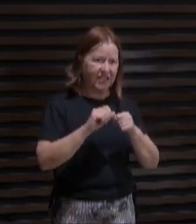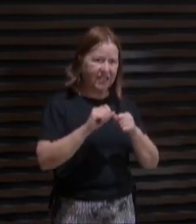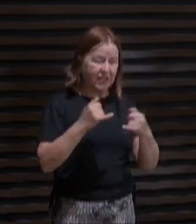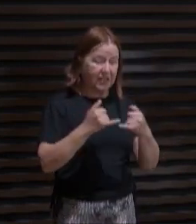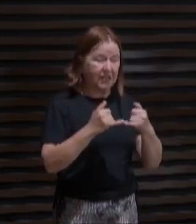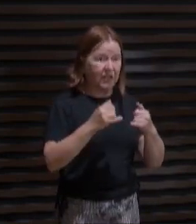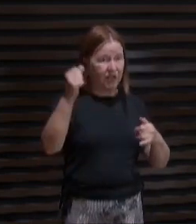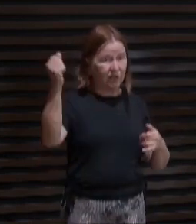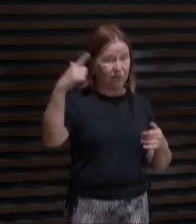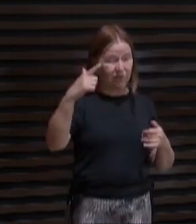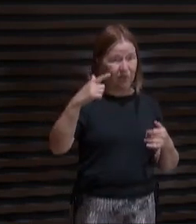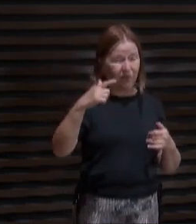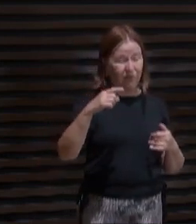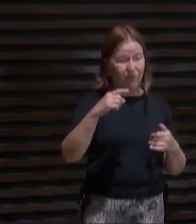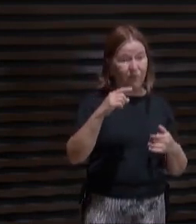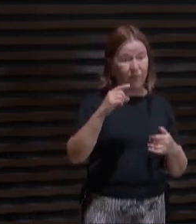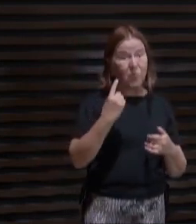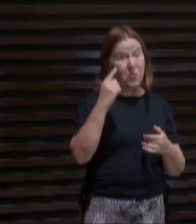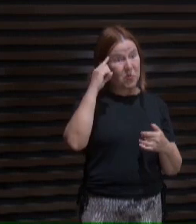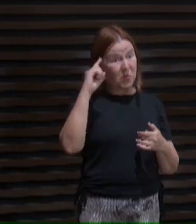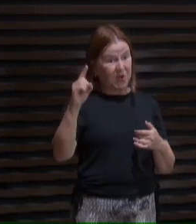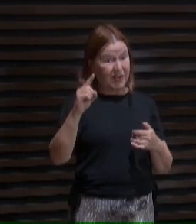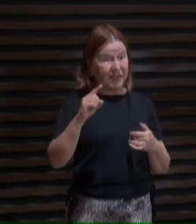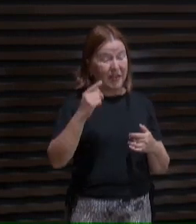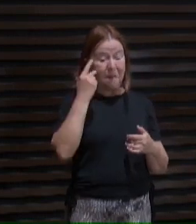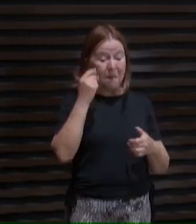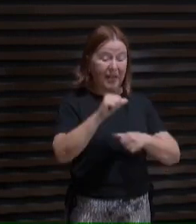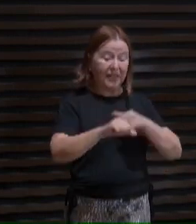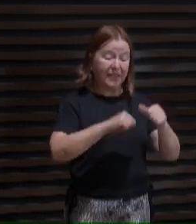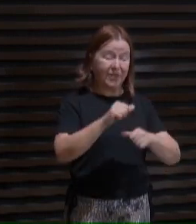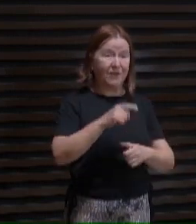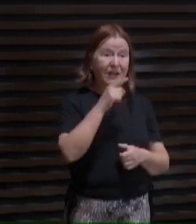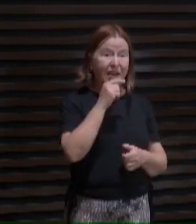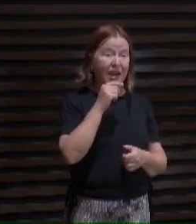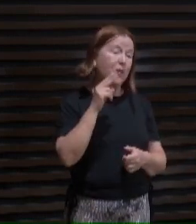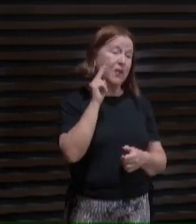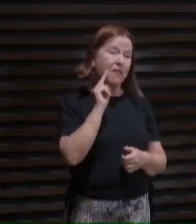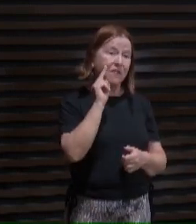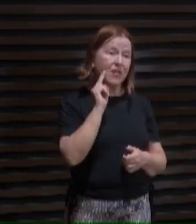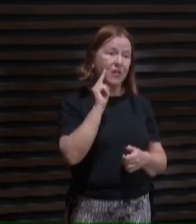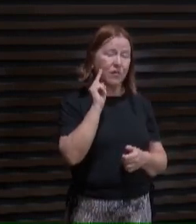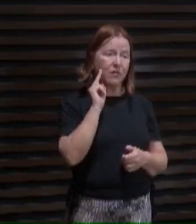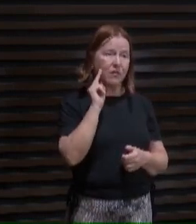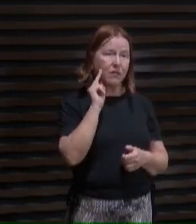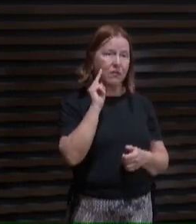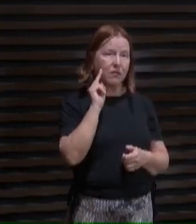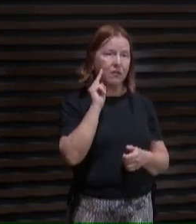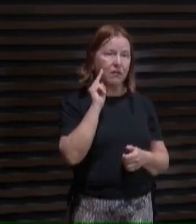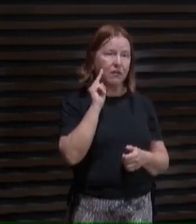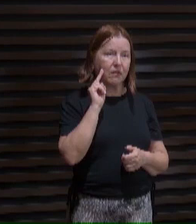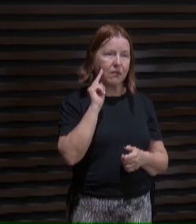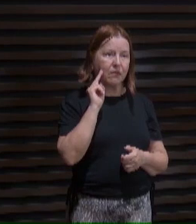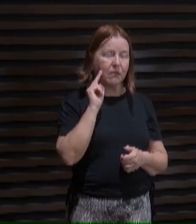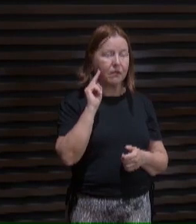transformar 720 litros de água em 720 litros de vinho.